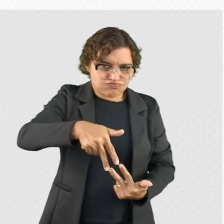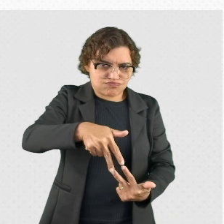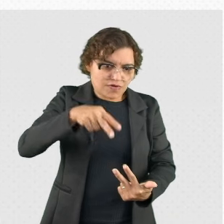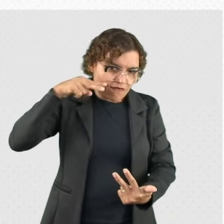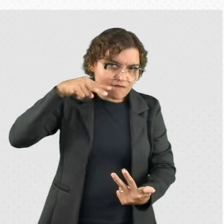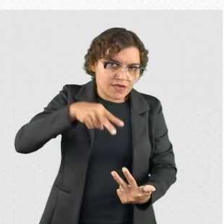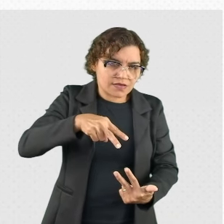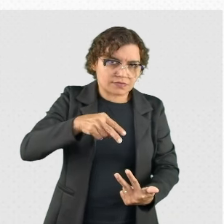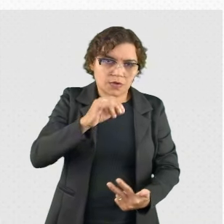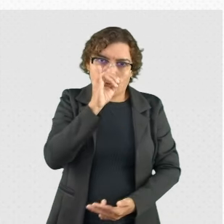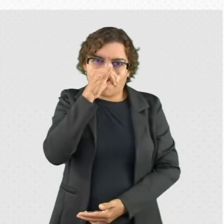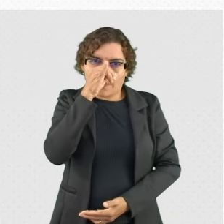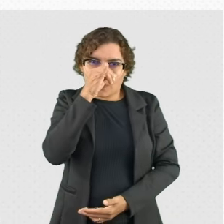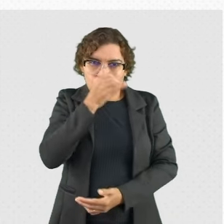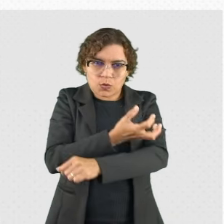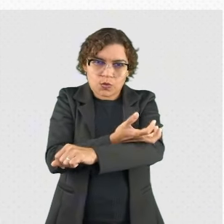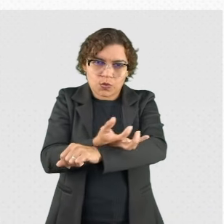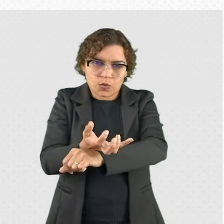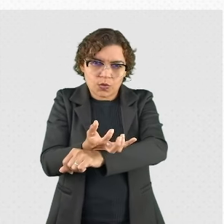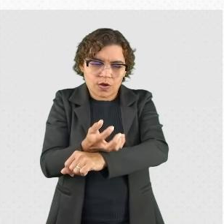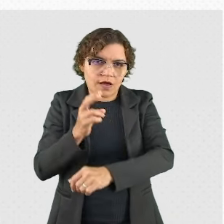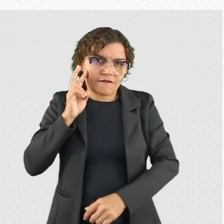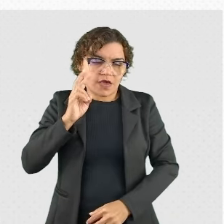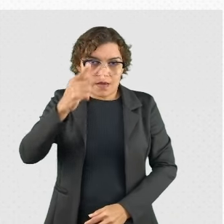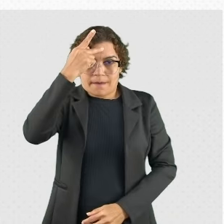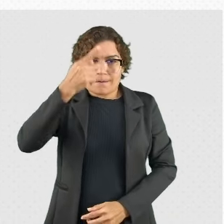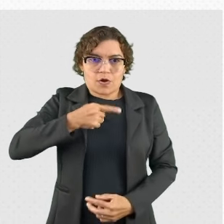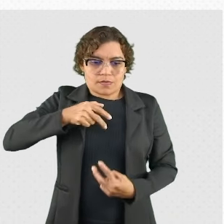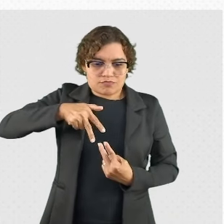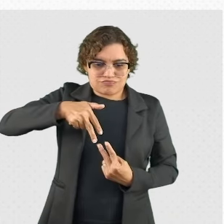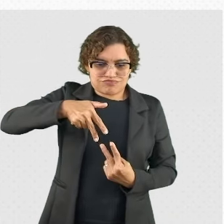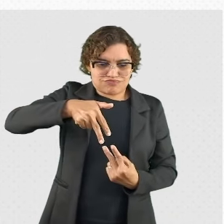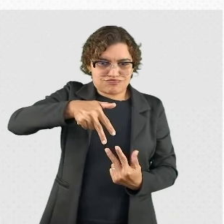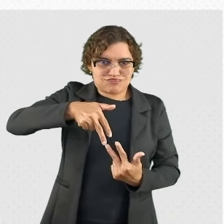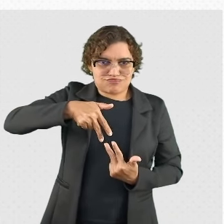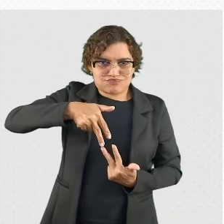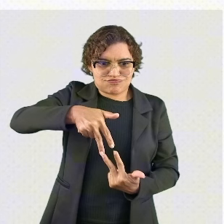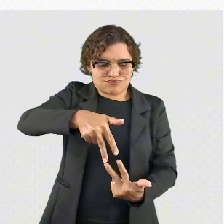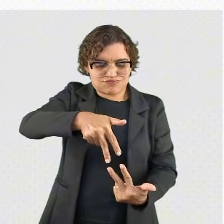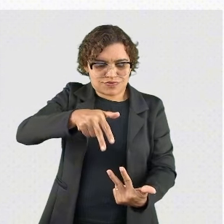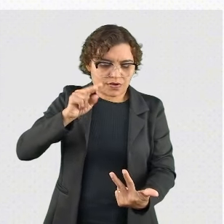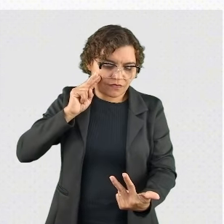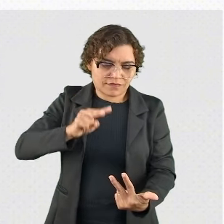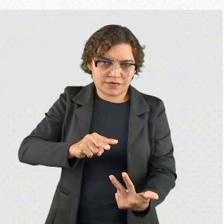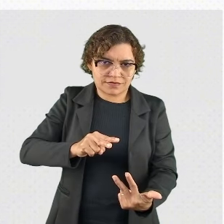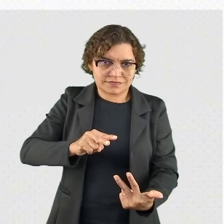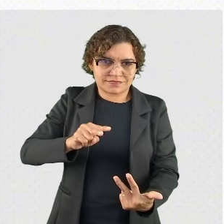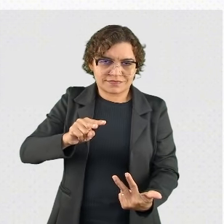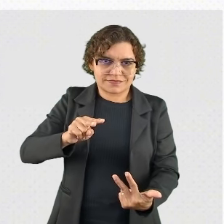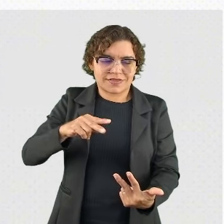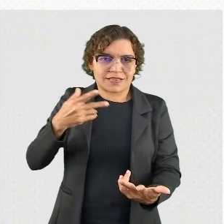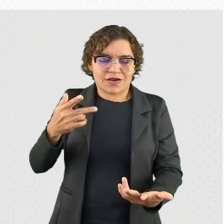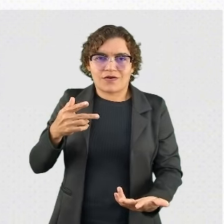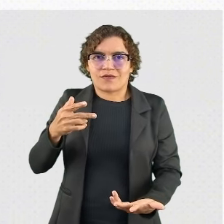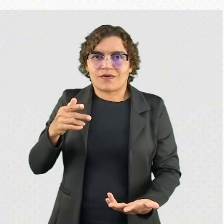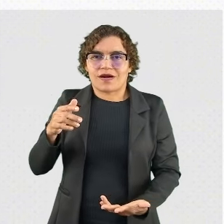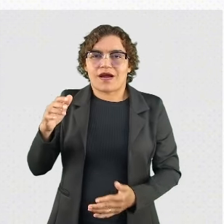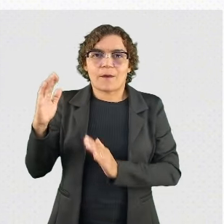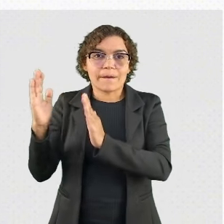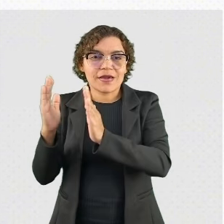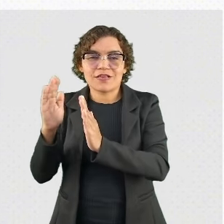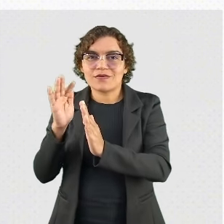só, se esse porco do campo vira sua própria sombra, a primavera virá mais tarde. Então ele tem uma